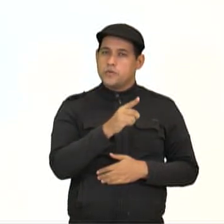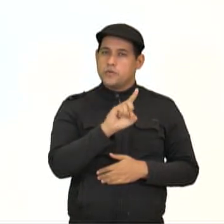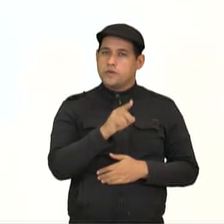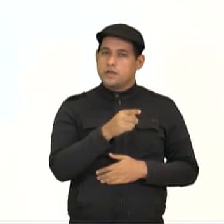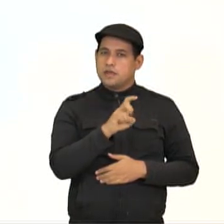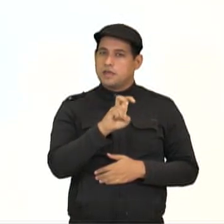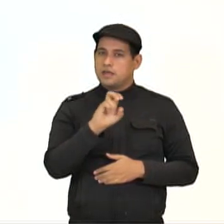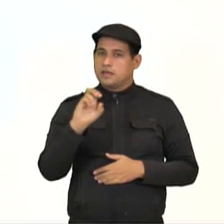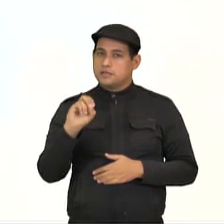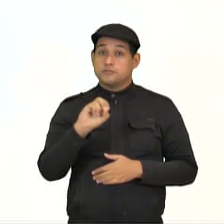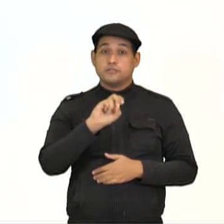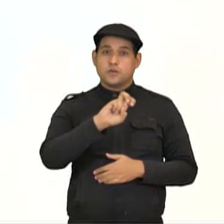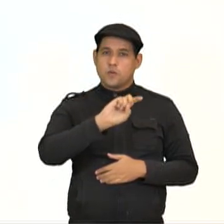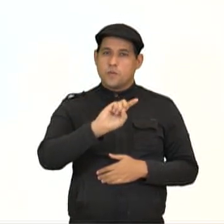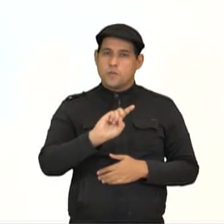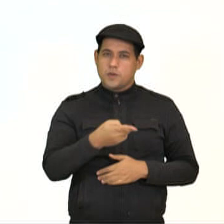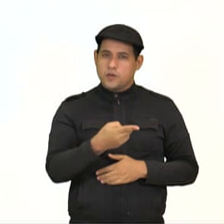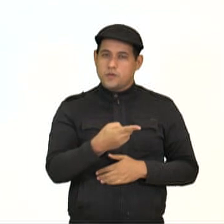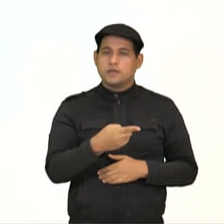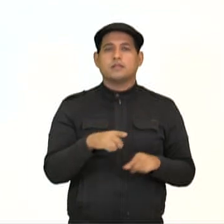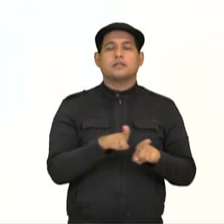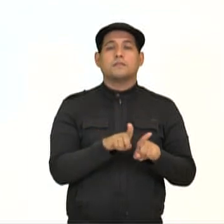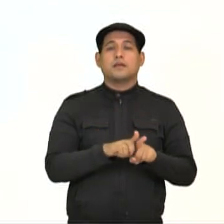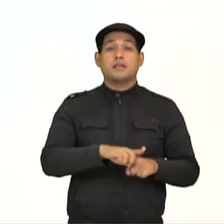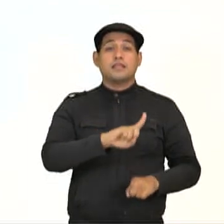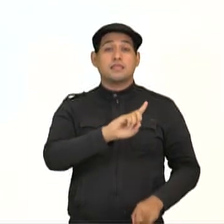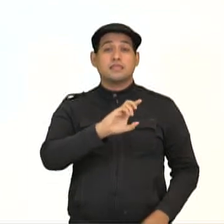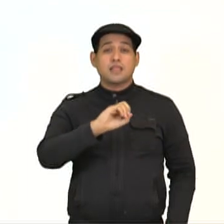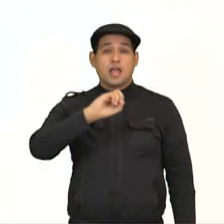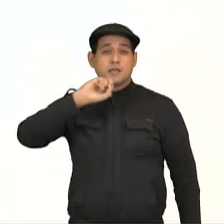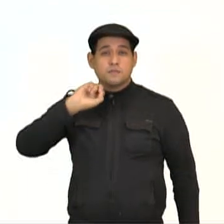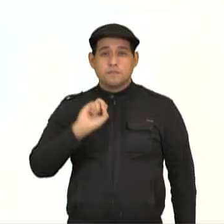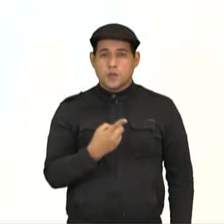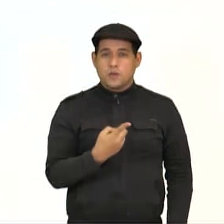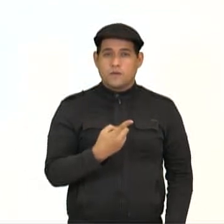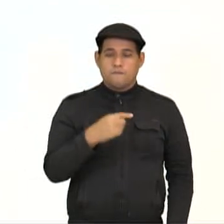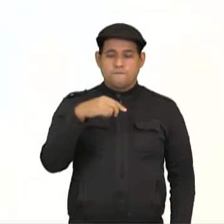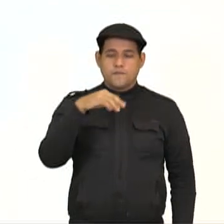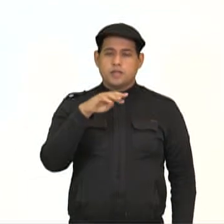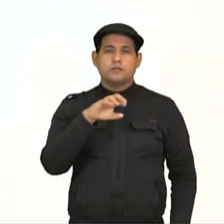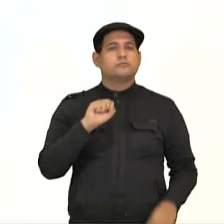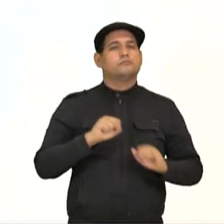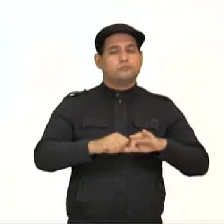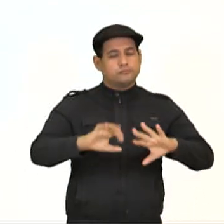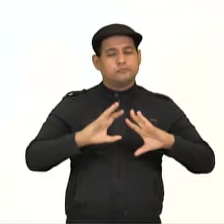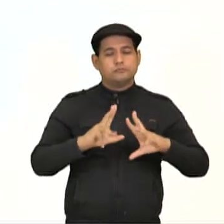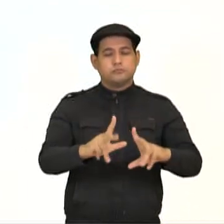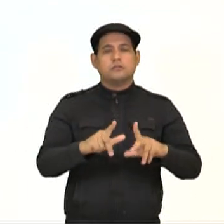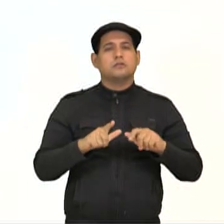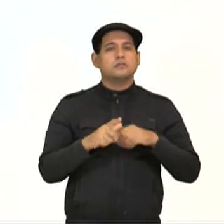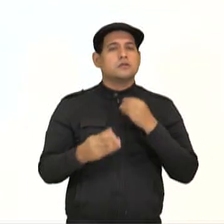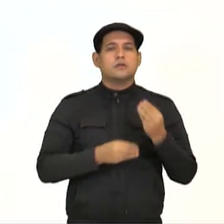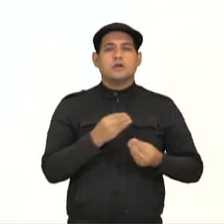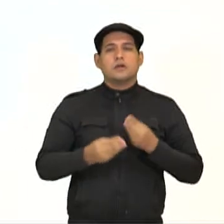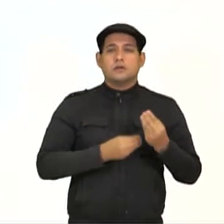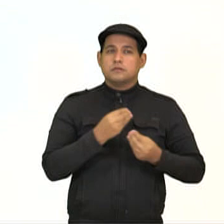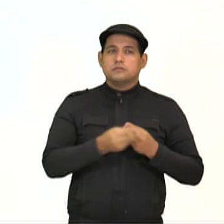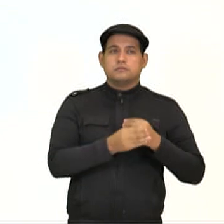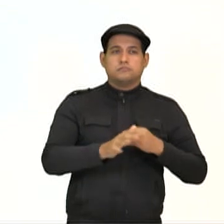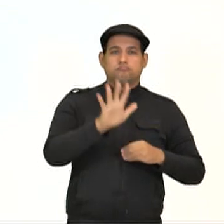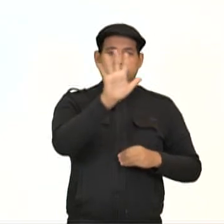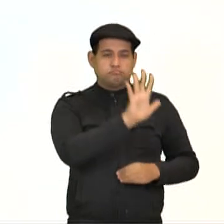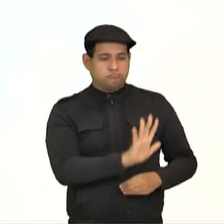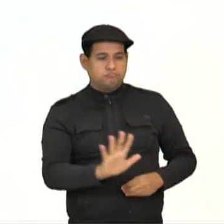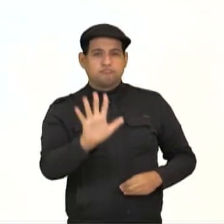1.500, 5.000 e 10.000 metros, tá? Essas provas aqui todas realizadas dentro do